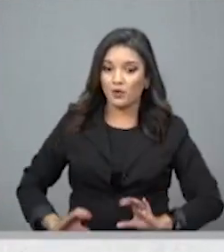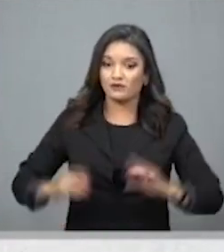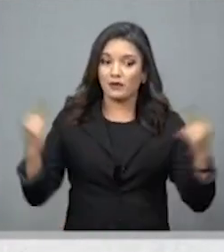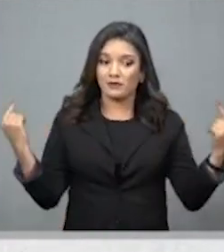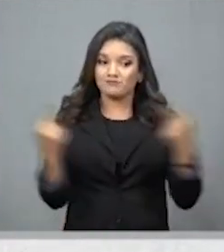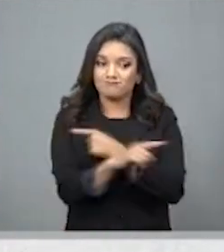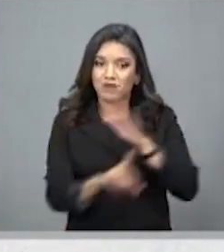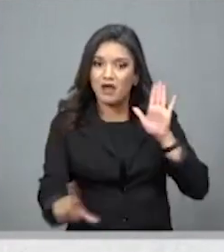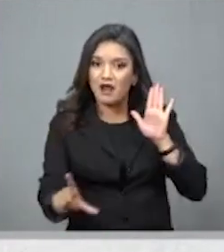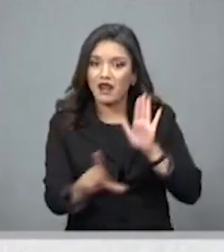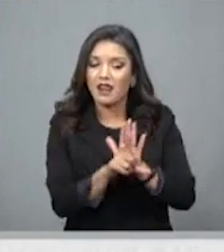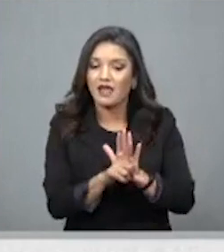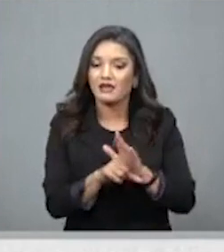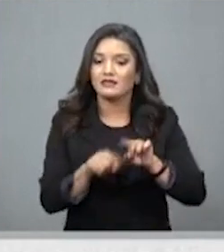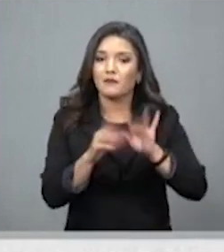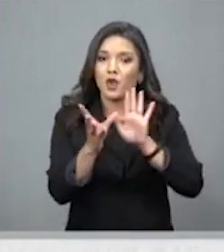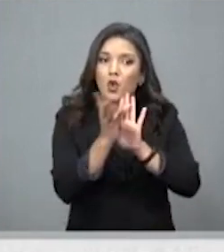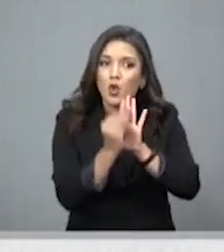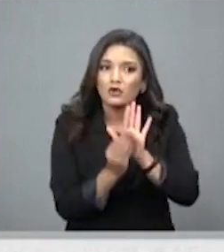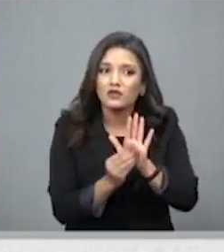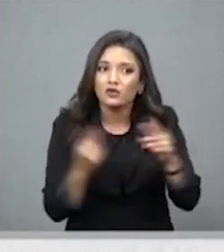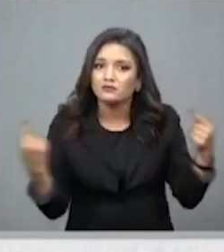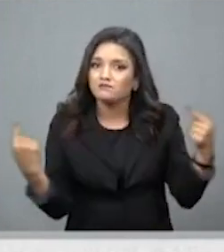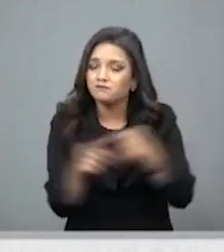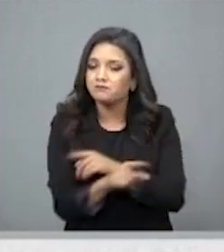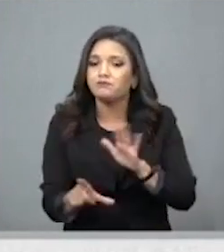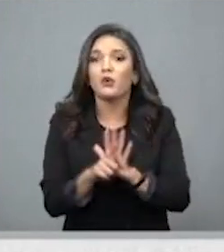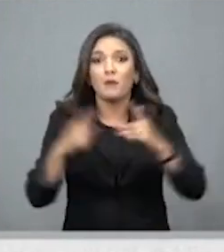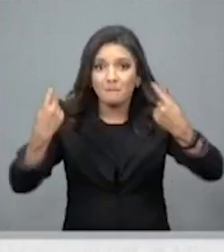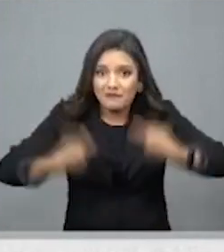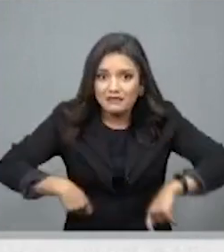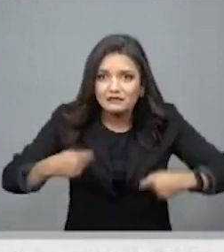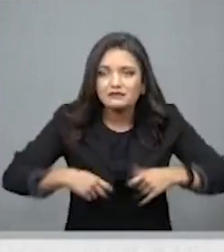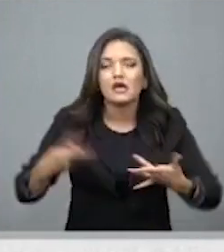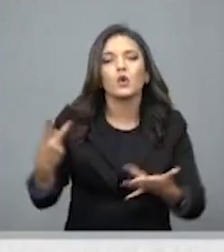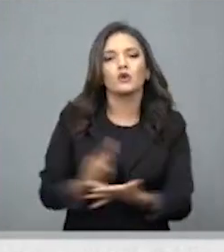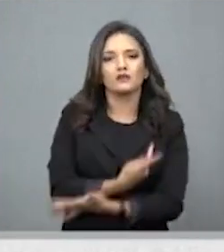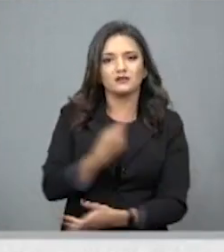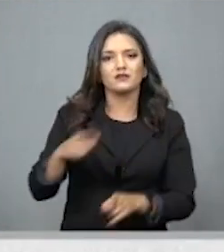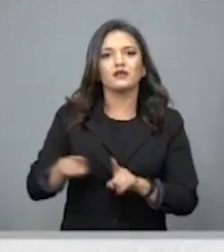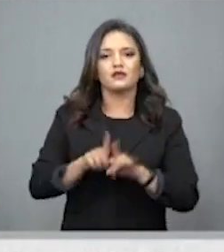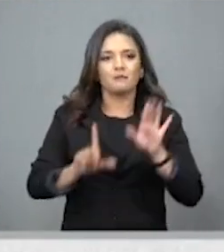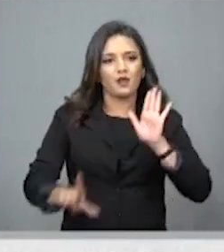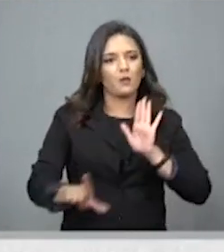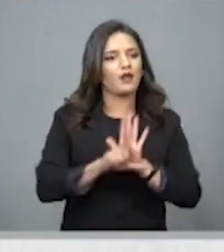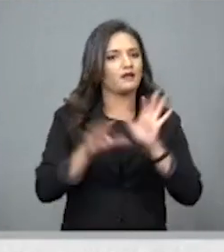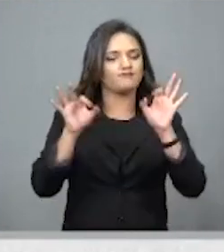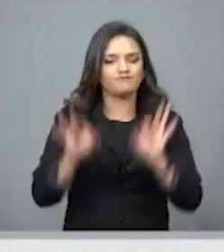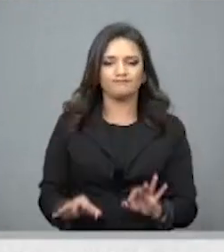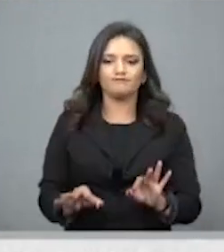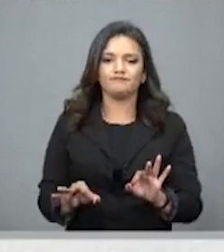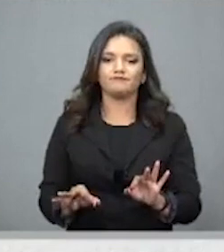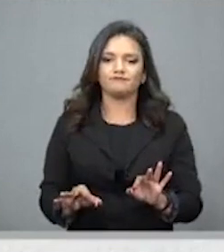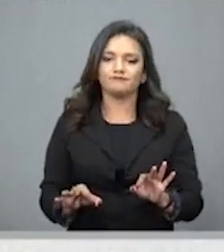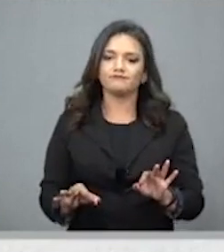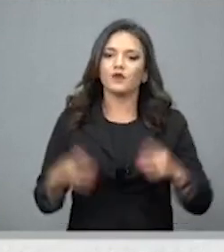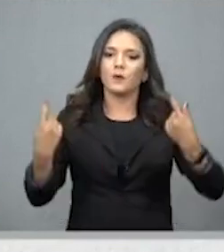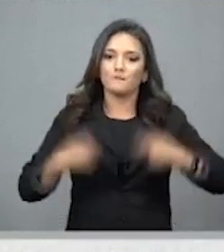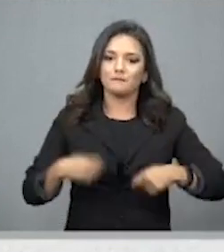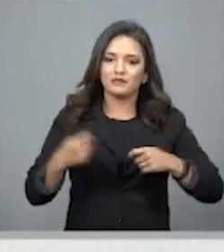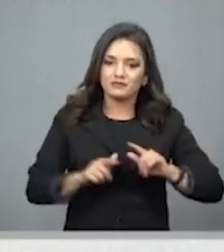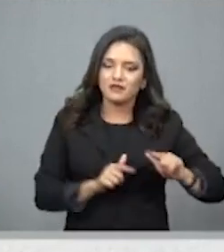legítimo é inevitável e requer regulamentação adequada é fundamental no entanto agir com